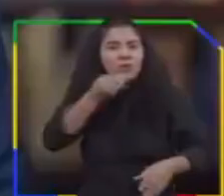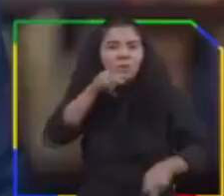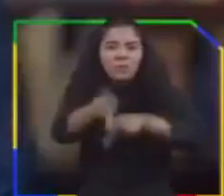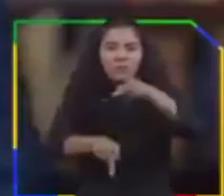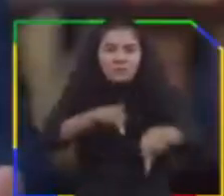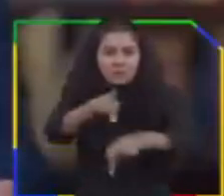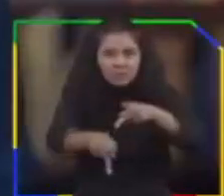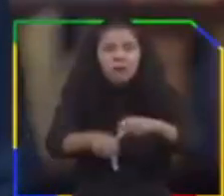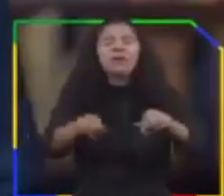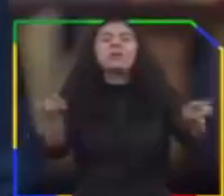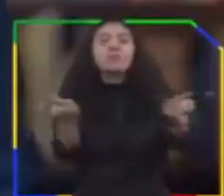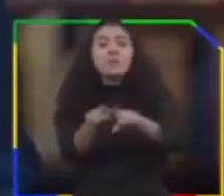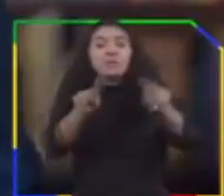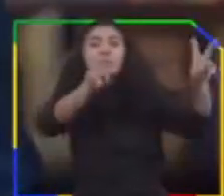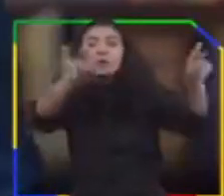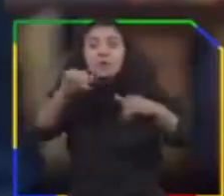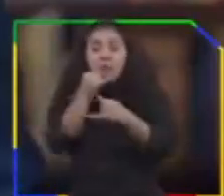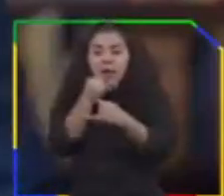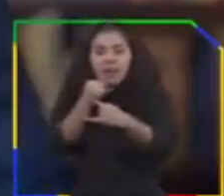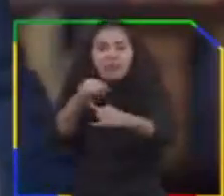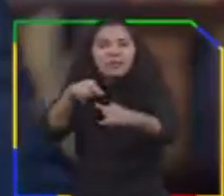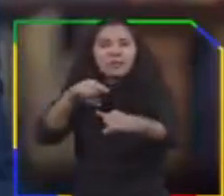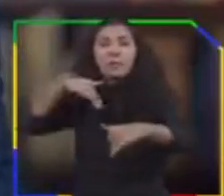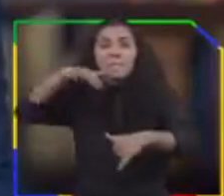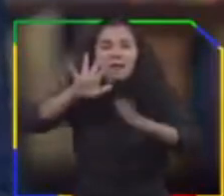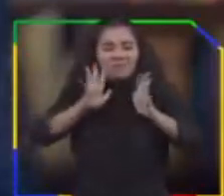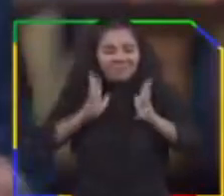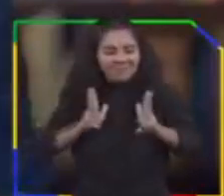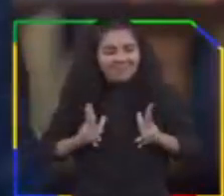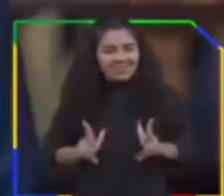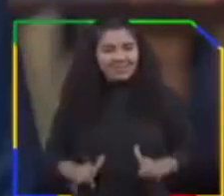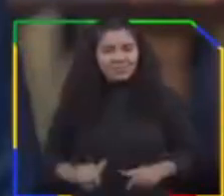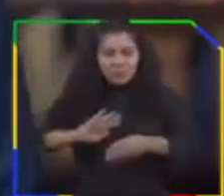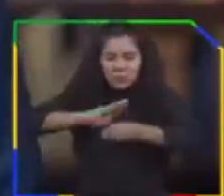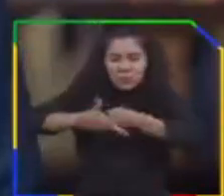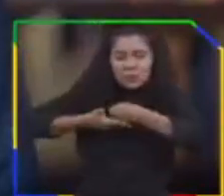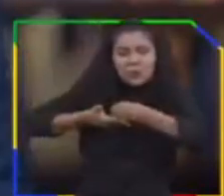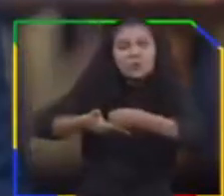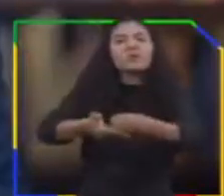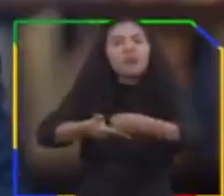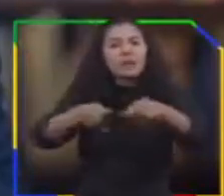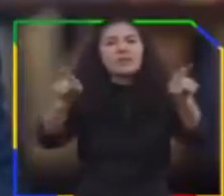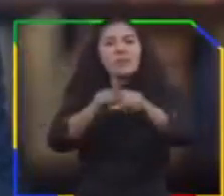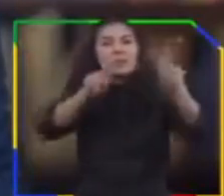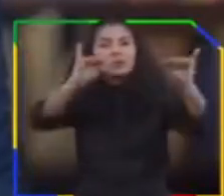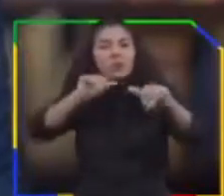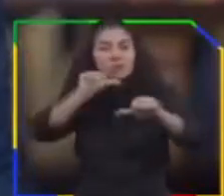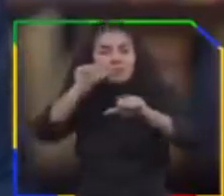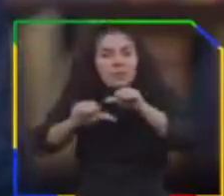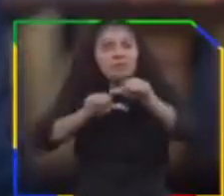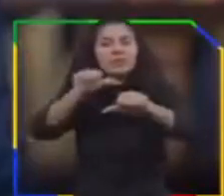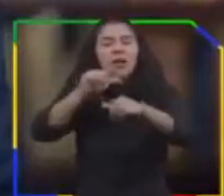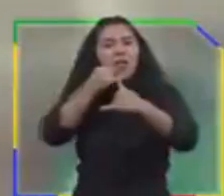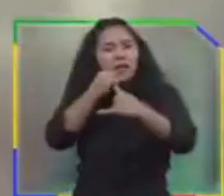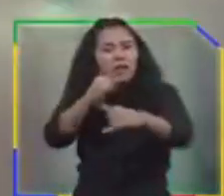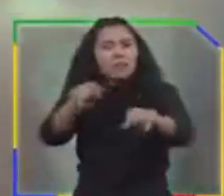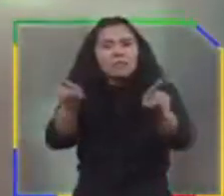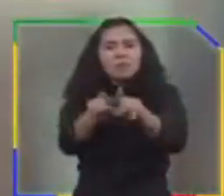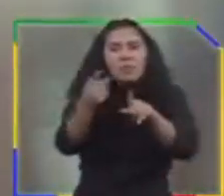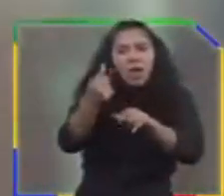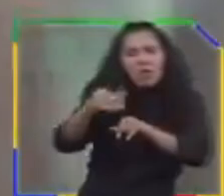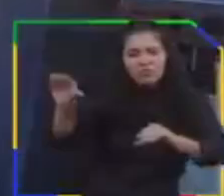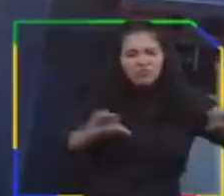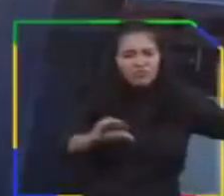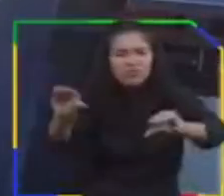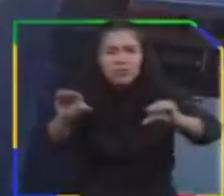povo. Já temos uma das matrizes de energia mais limpas do mundo. demos início à transição energética,